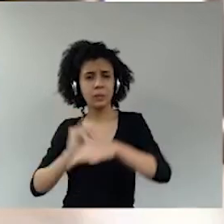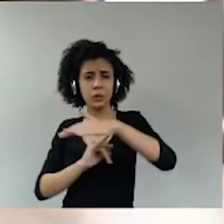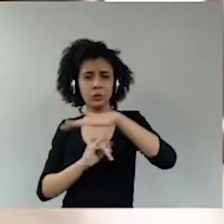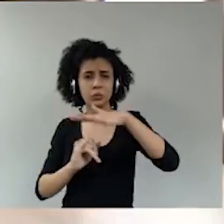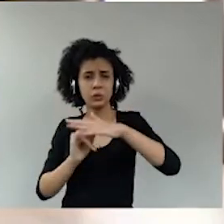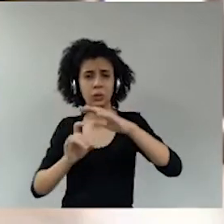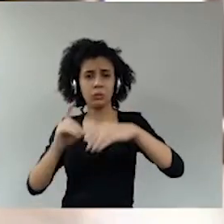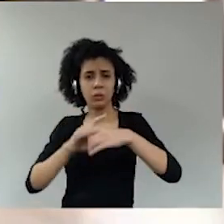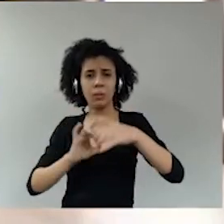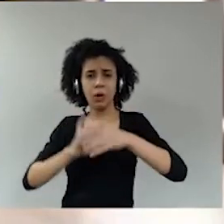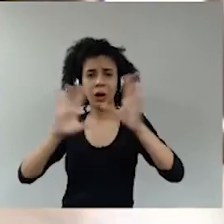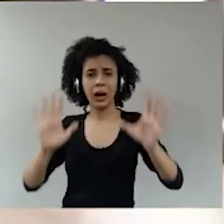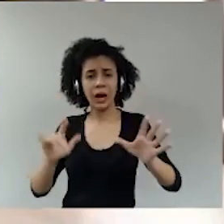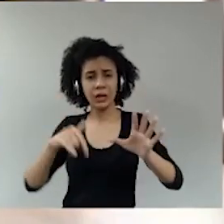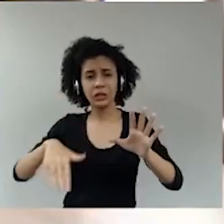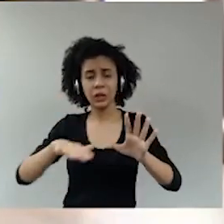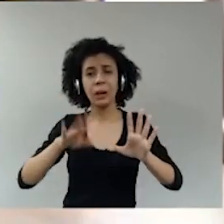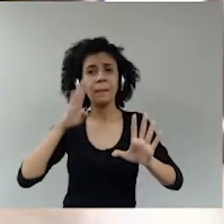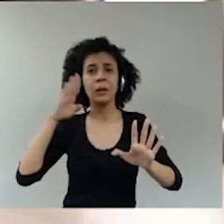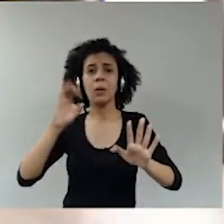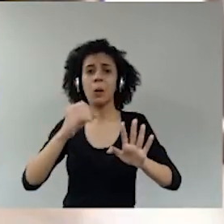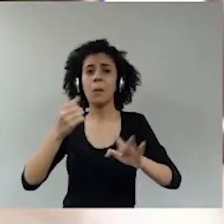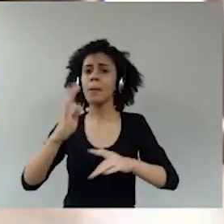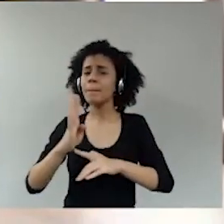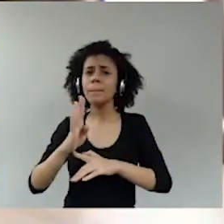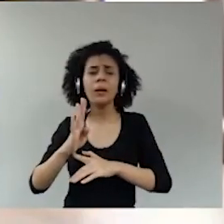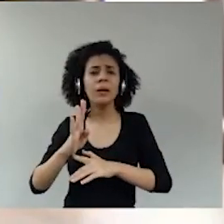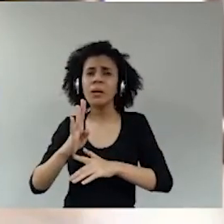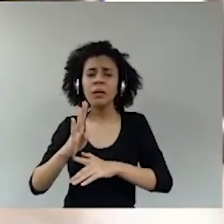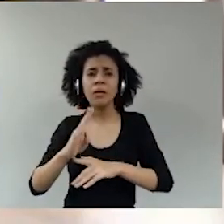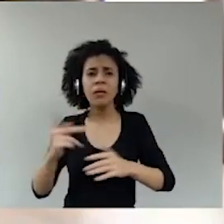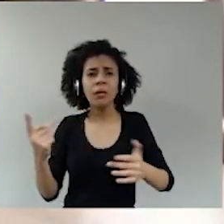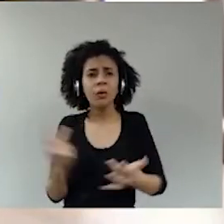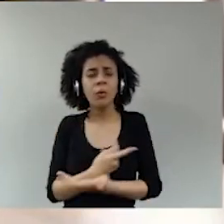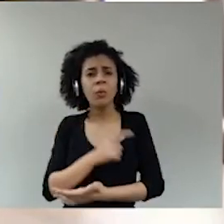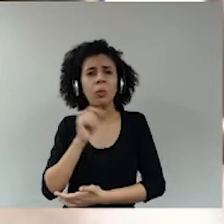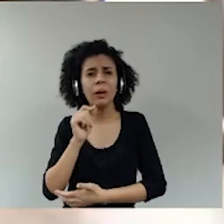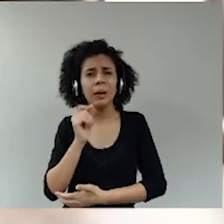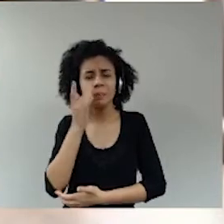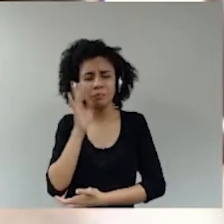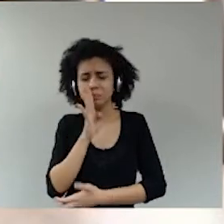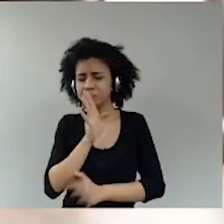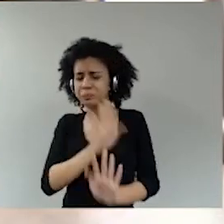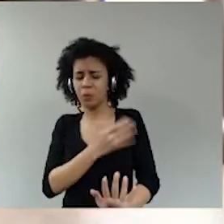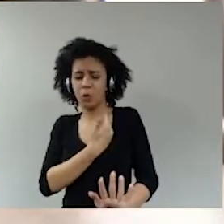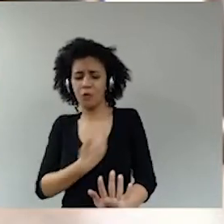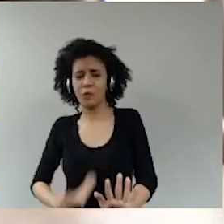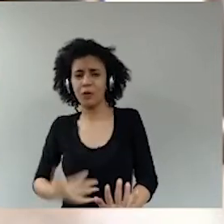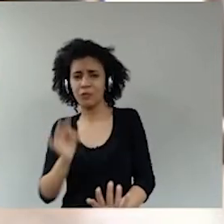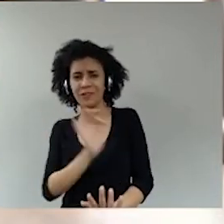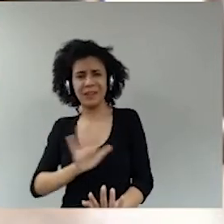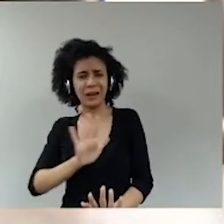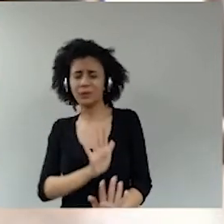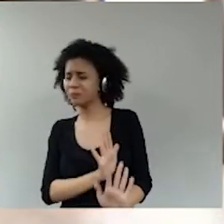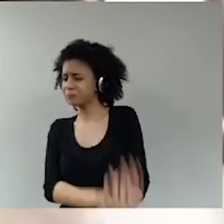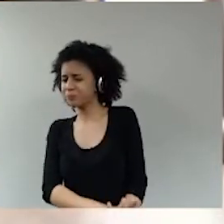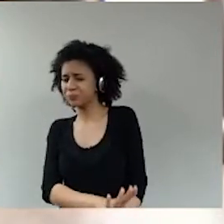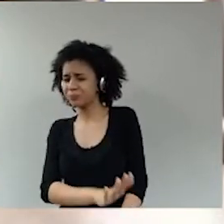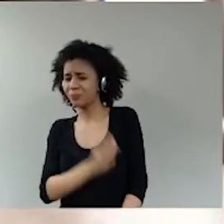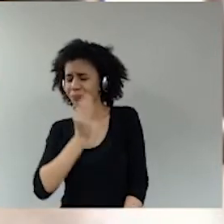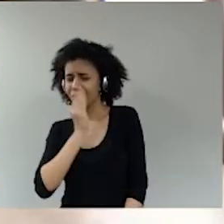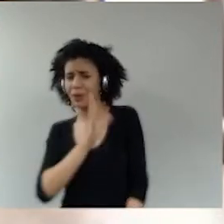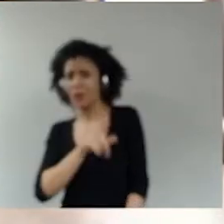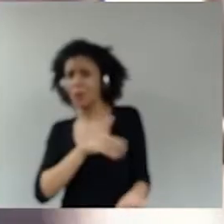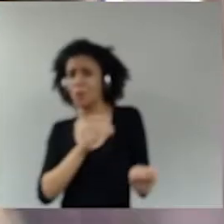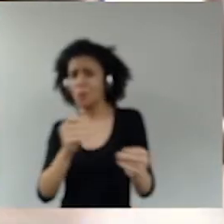democráticas, principalmente a OAB, causou um visível recuo do governo federal e de muitos dos seus